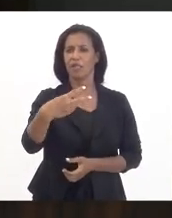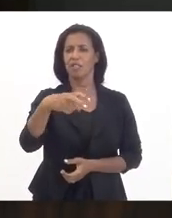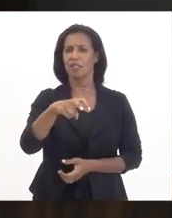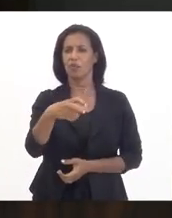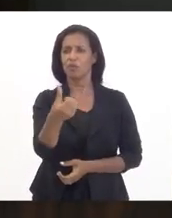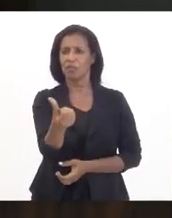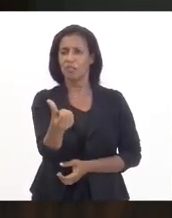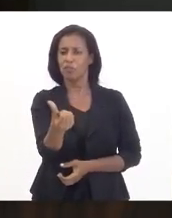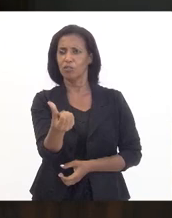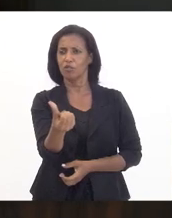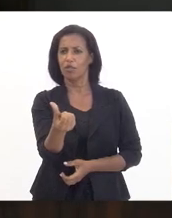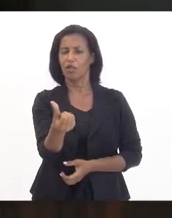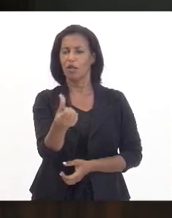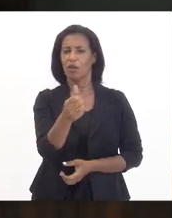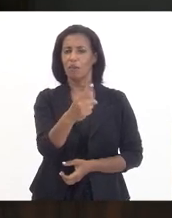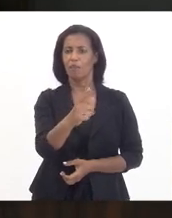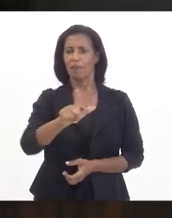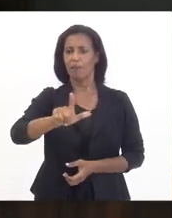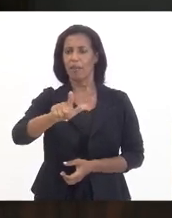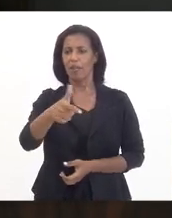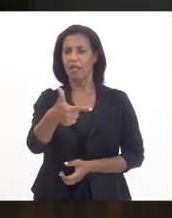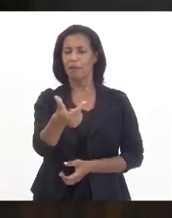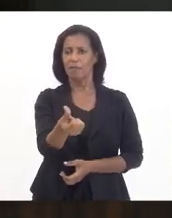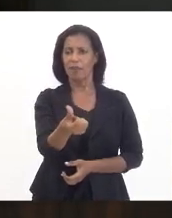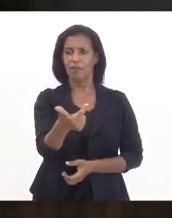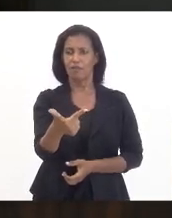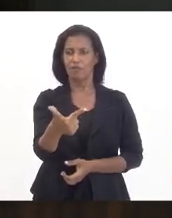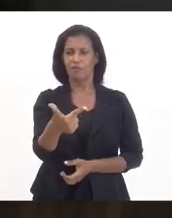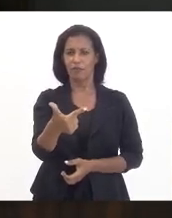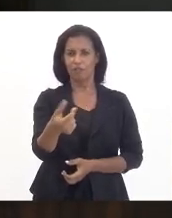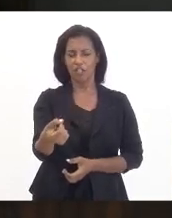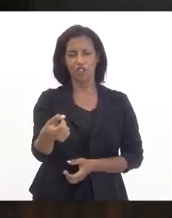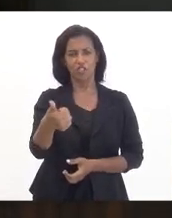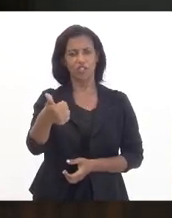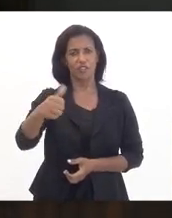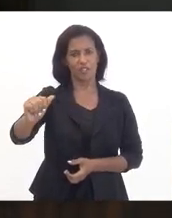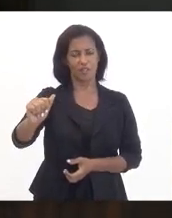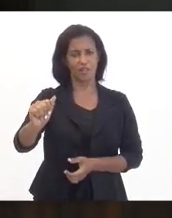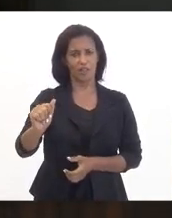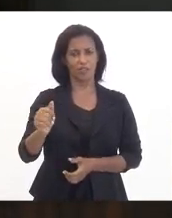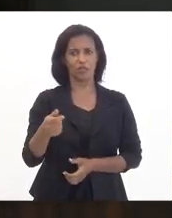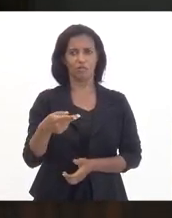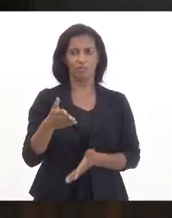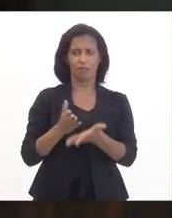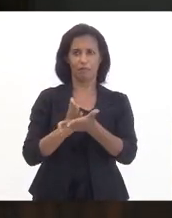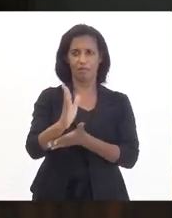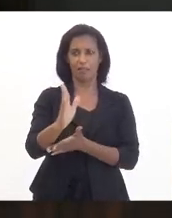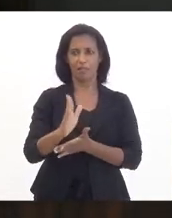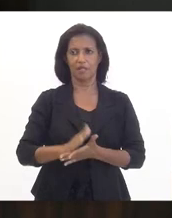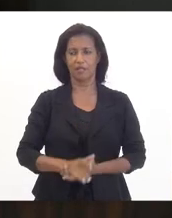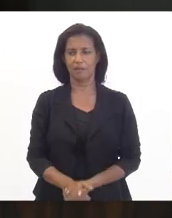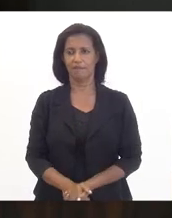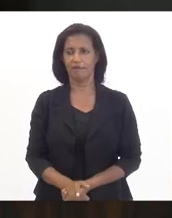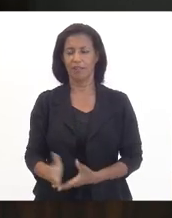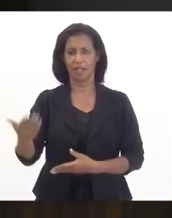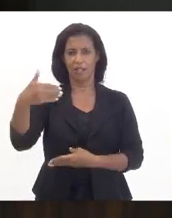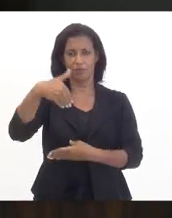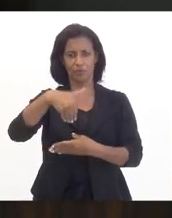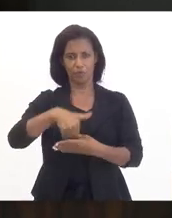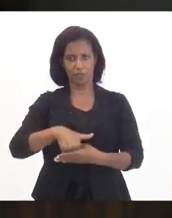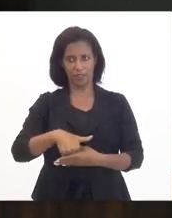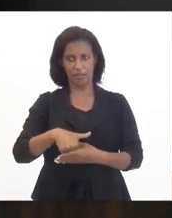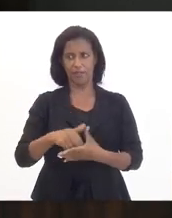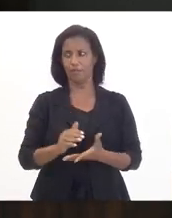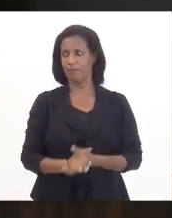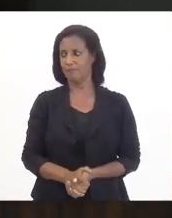e 6 do projeto de lei 3620 de 17. Senhores que aprovam, permaneçam como estão, aprovado o destaque. Em votação, matéria